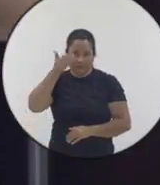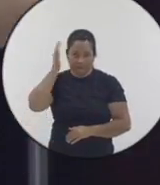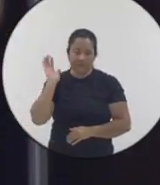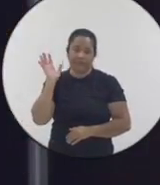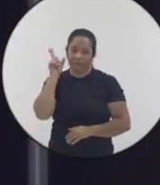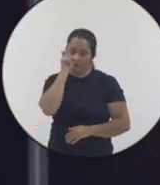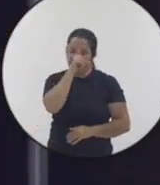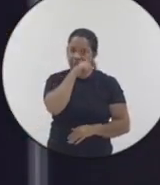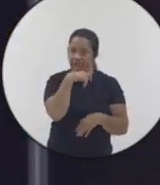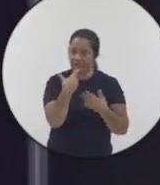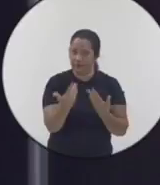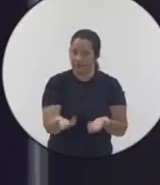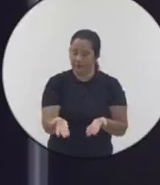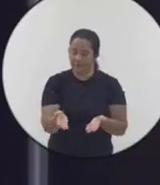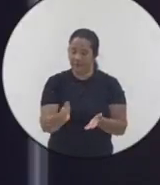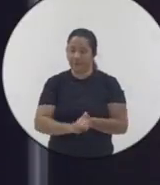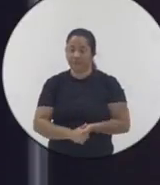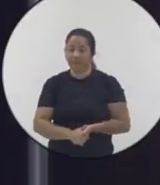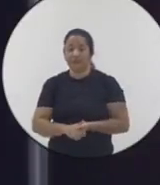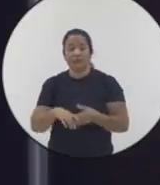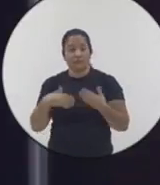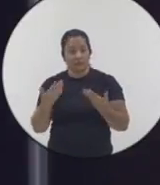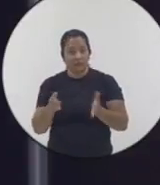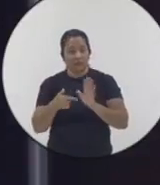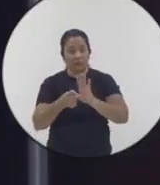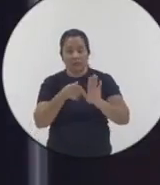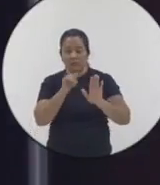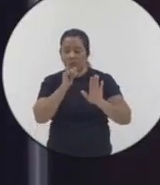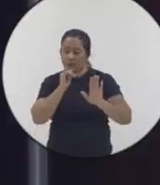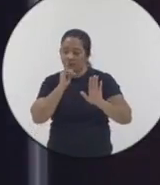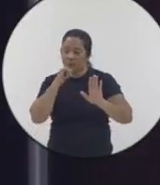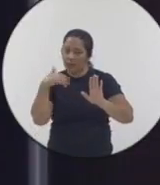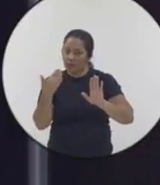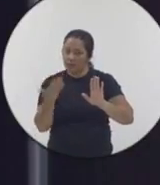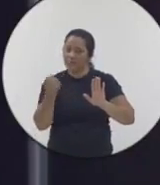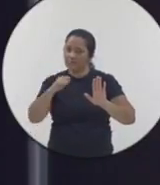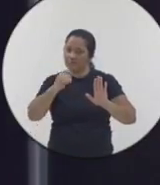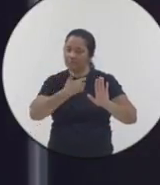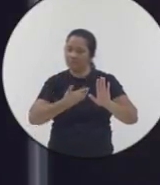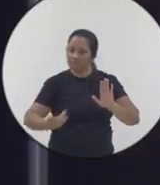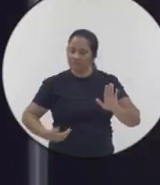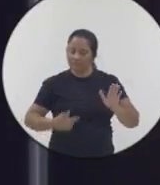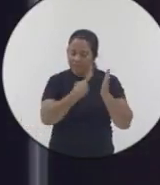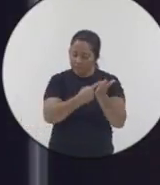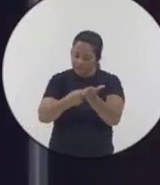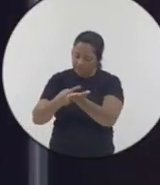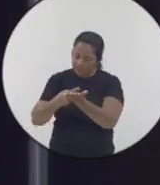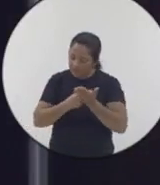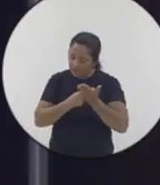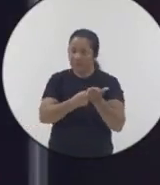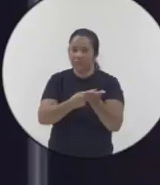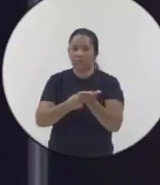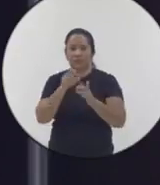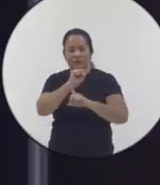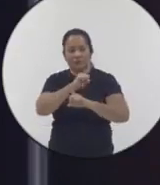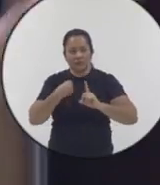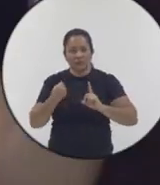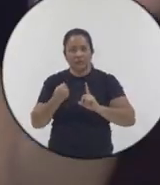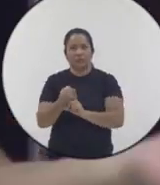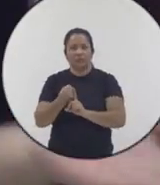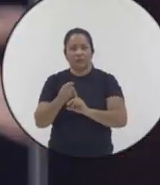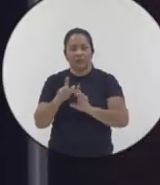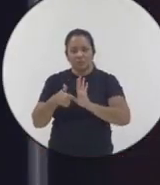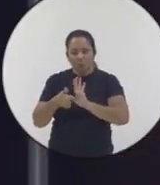que a gente necessita é de apontamentos como esse, que comprometam realmente a sociedade de ver outros